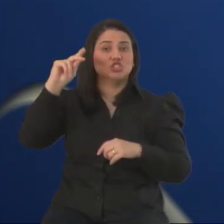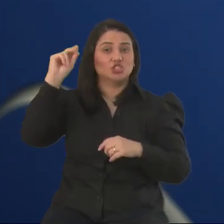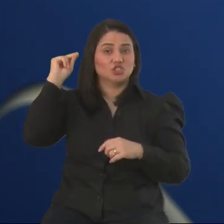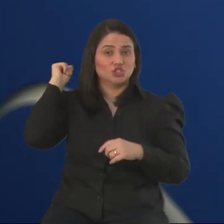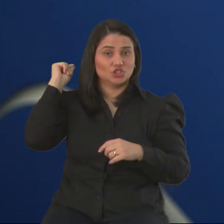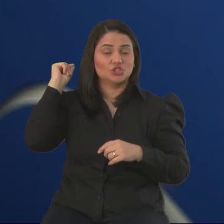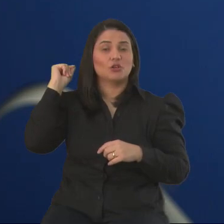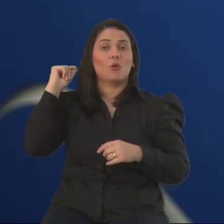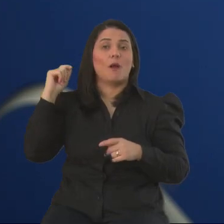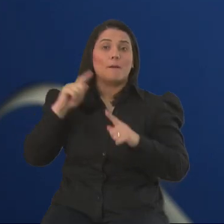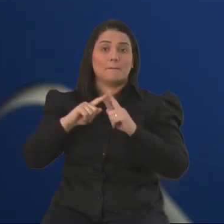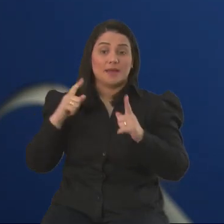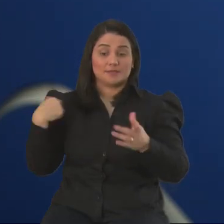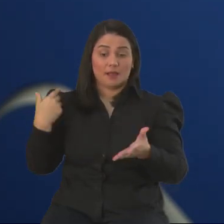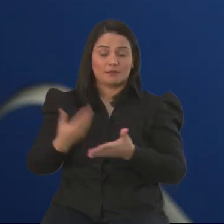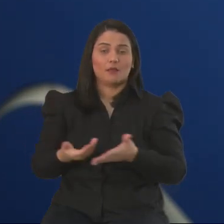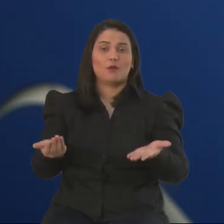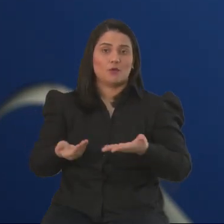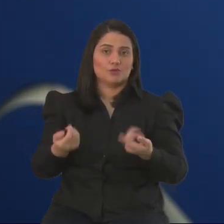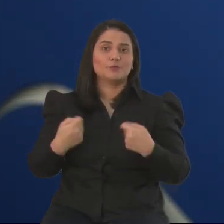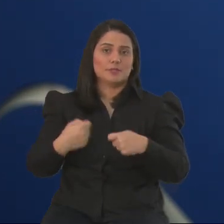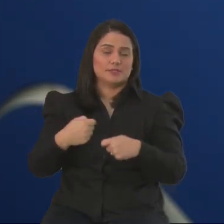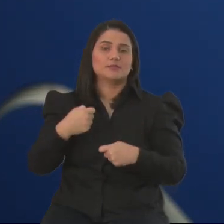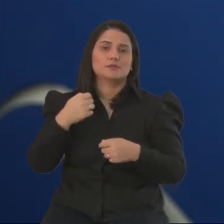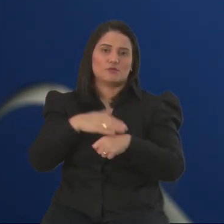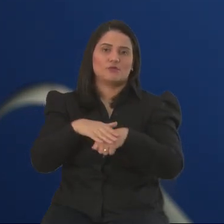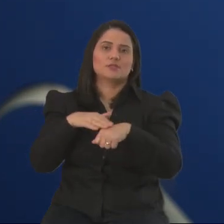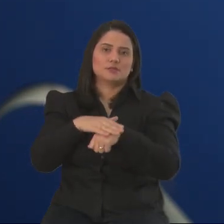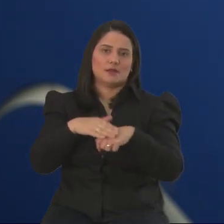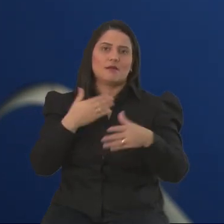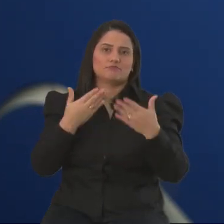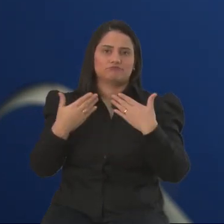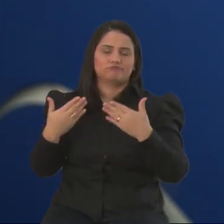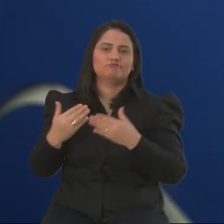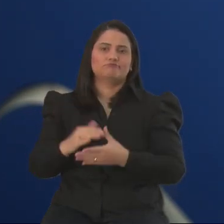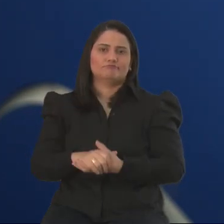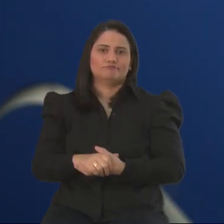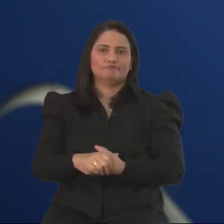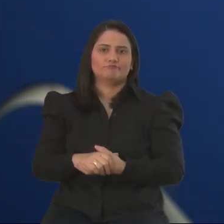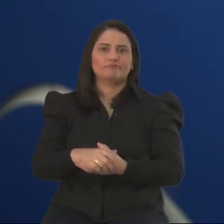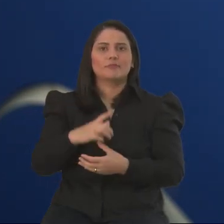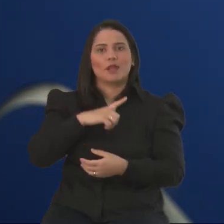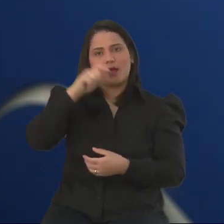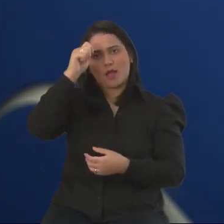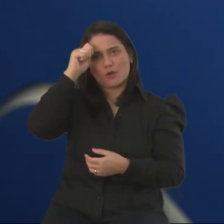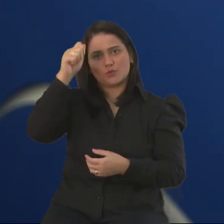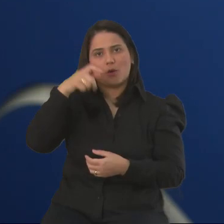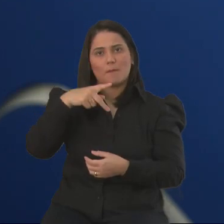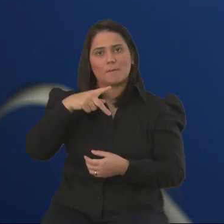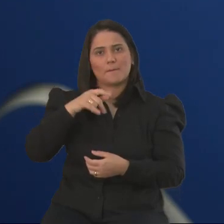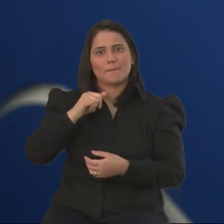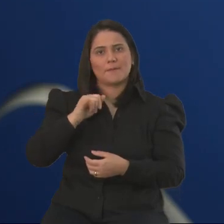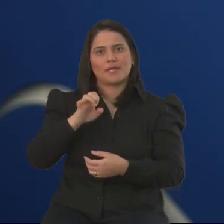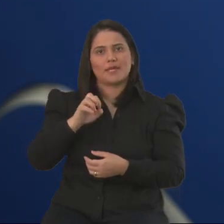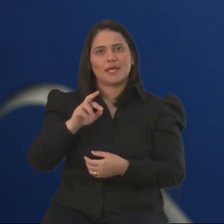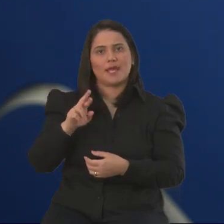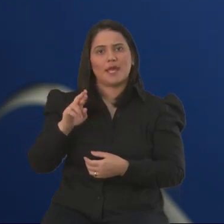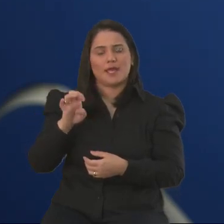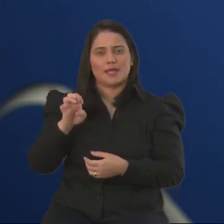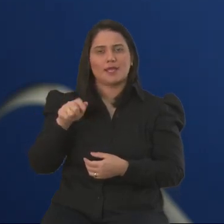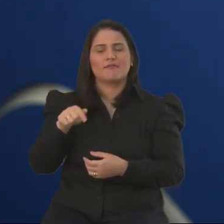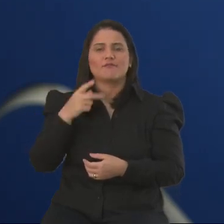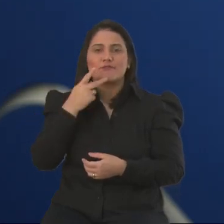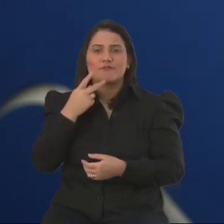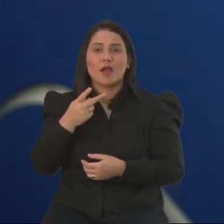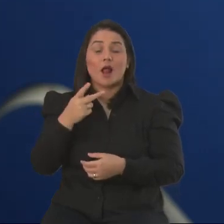tão atual. E aí, aprendendo das lições de Pierre Bourdieu no clássico A Dominação Masculina, a gente vê que